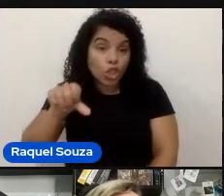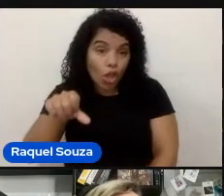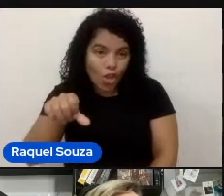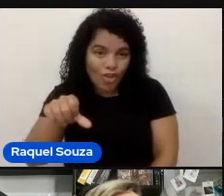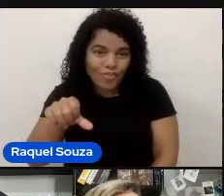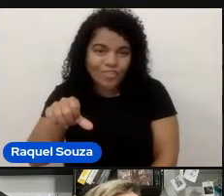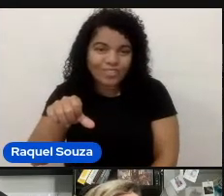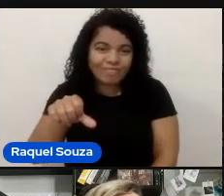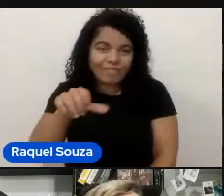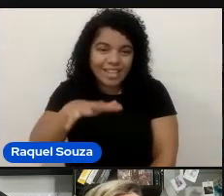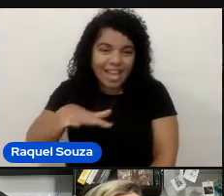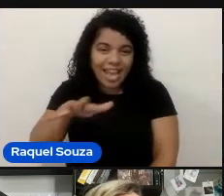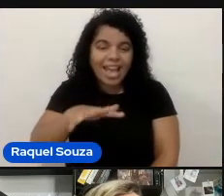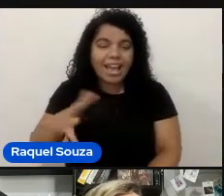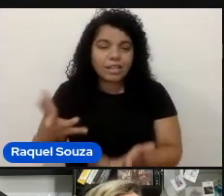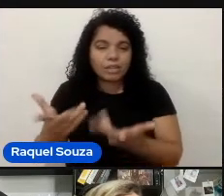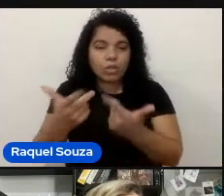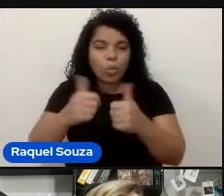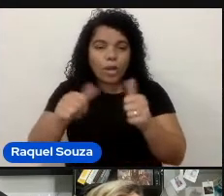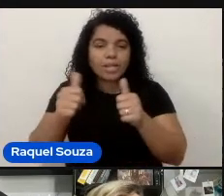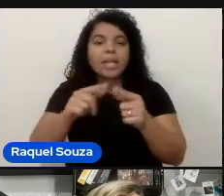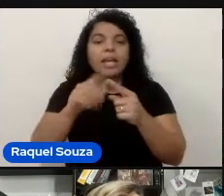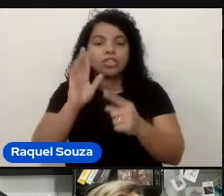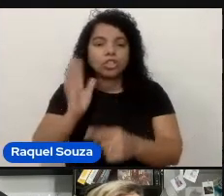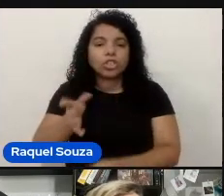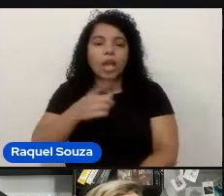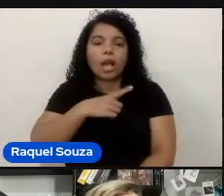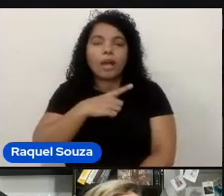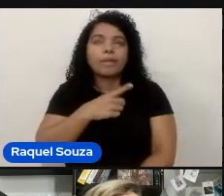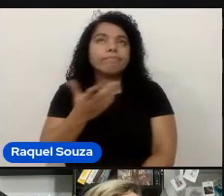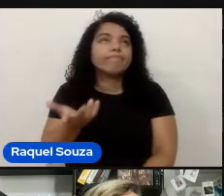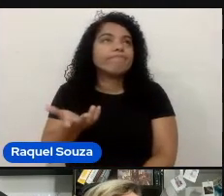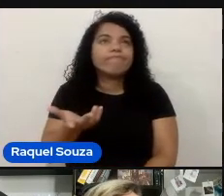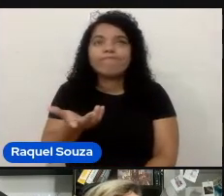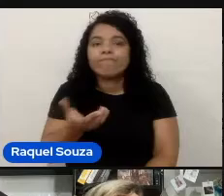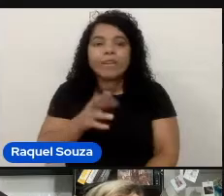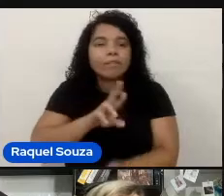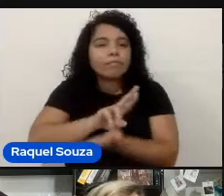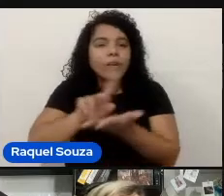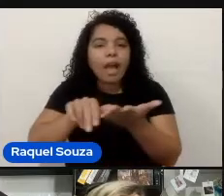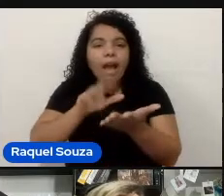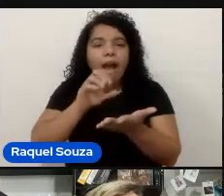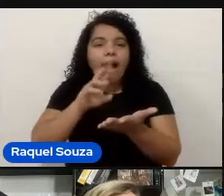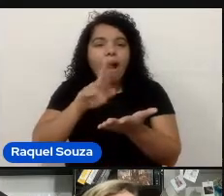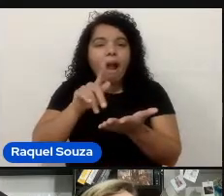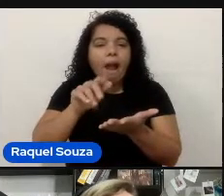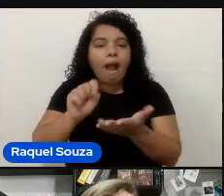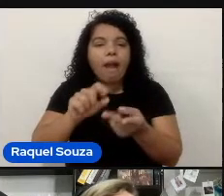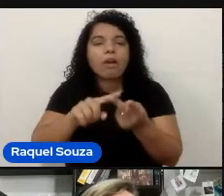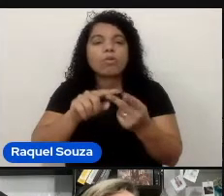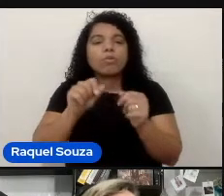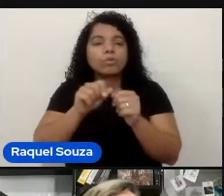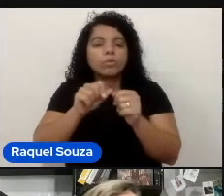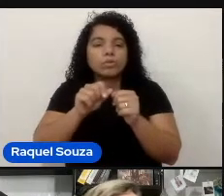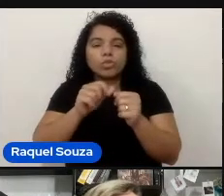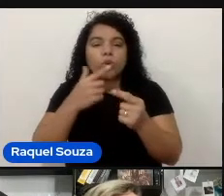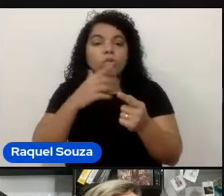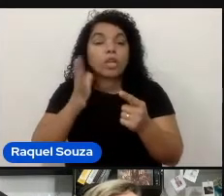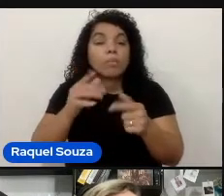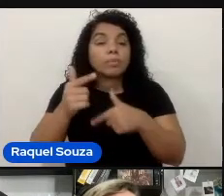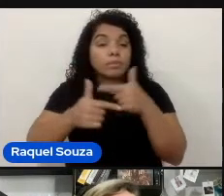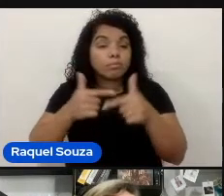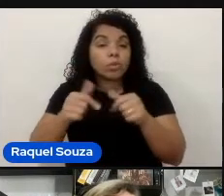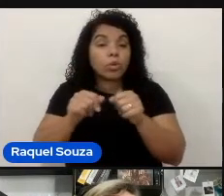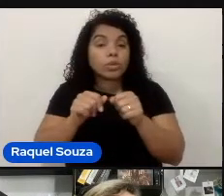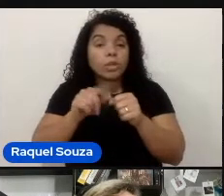Na área de qualidade, eu já passei por vários cargos e funções. Eu precisei atuar também um tempo